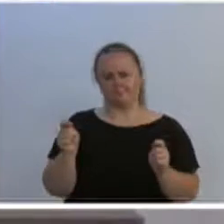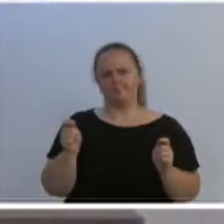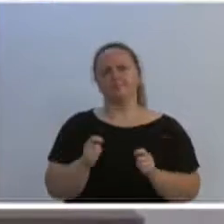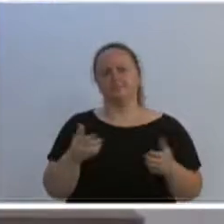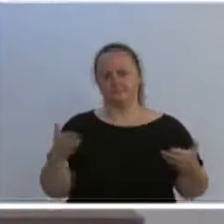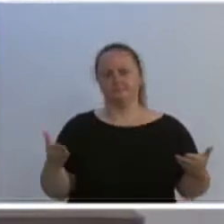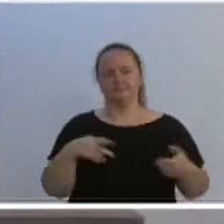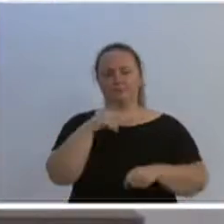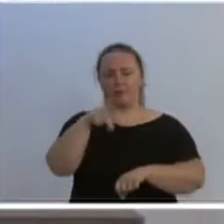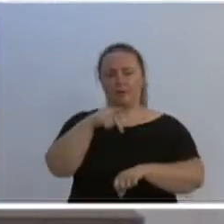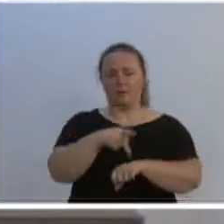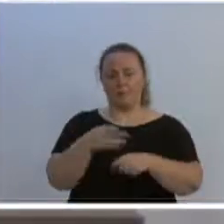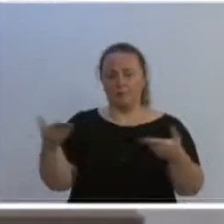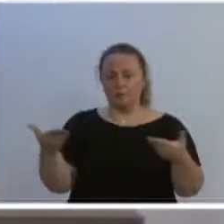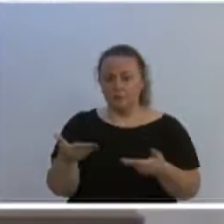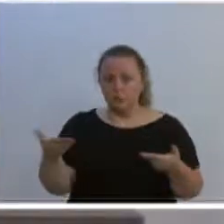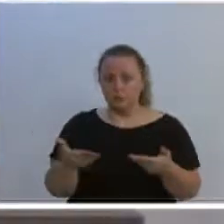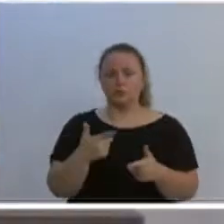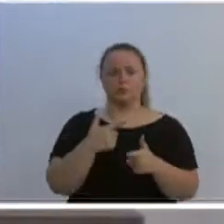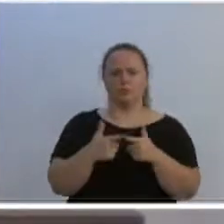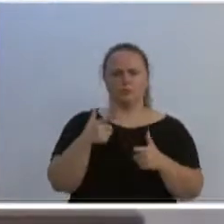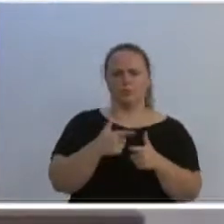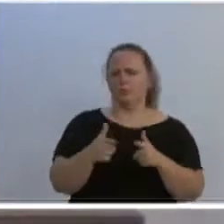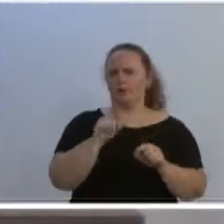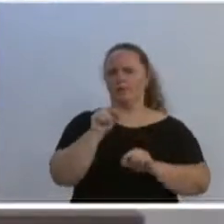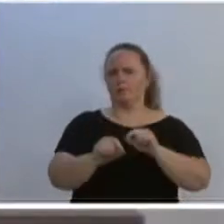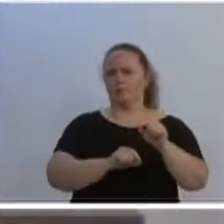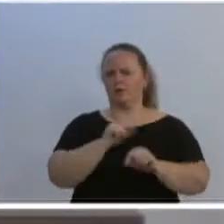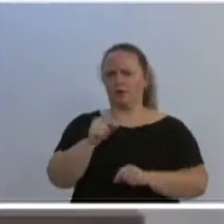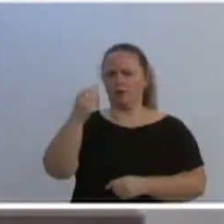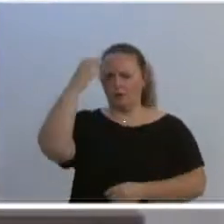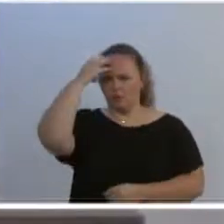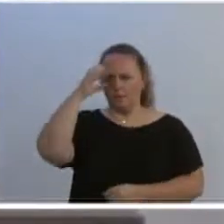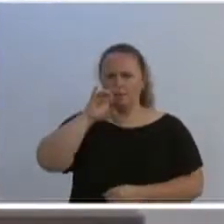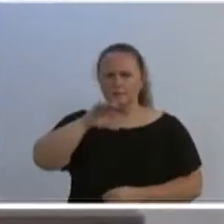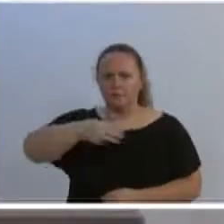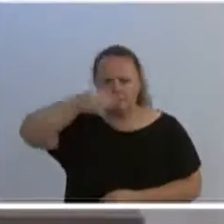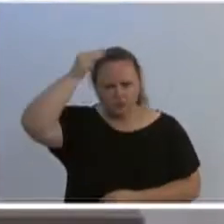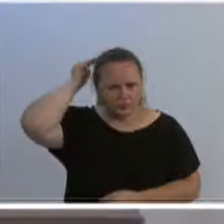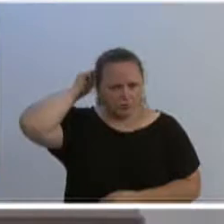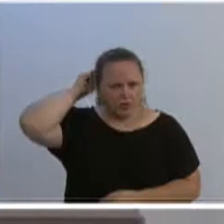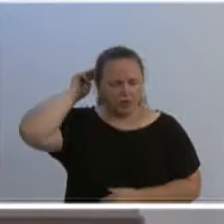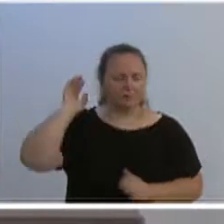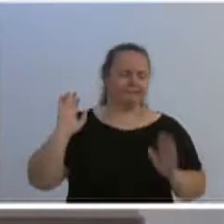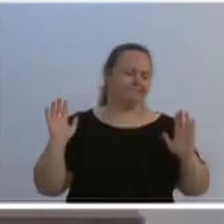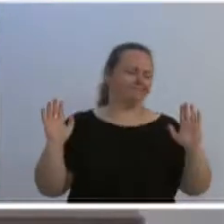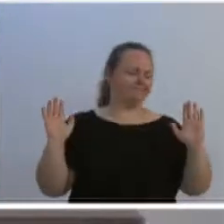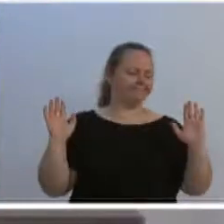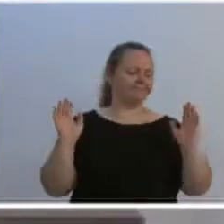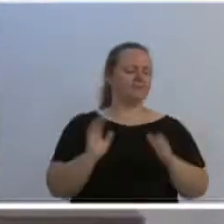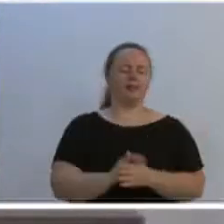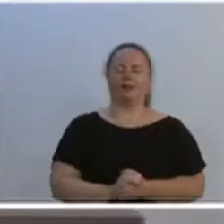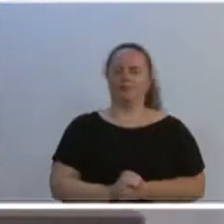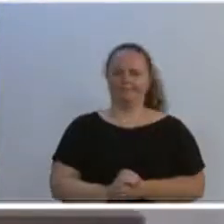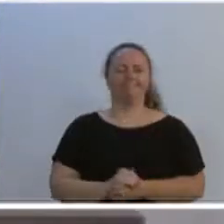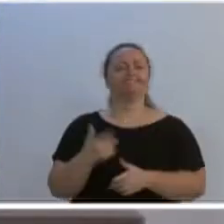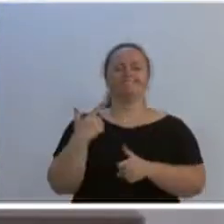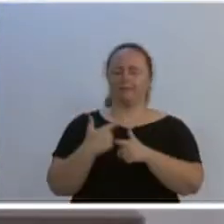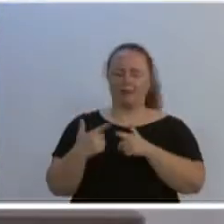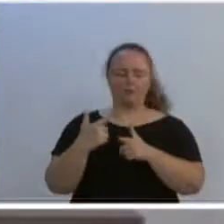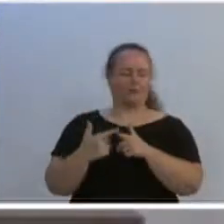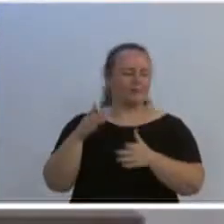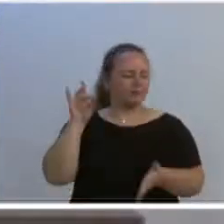que o país vem enfrentando não se criou ao longo de 12 meses. É sim uma herança dos últimos anos do